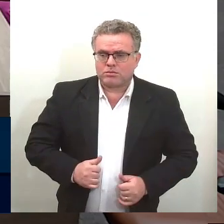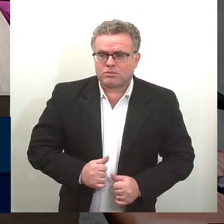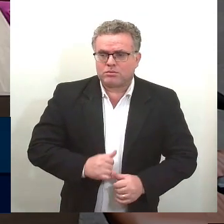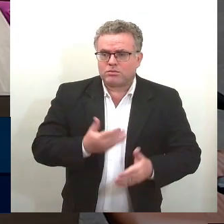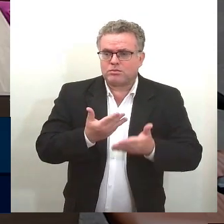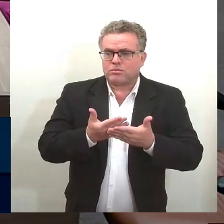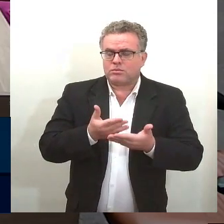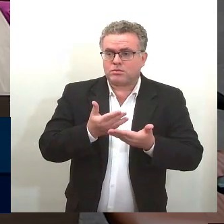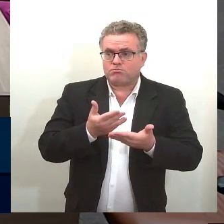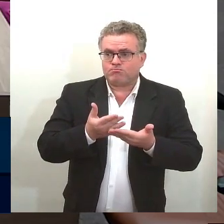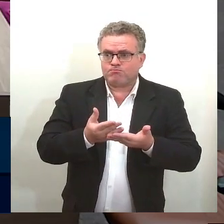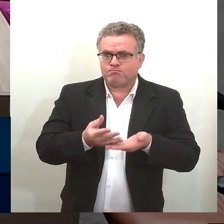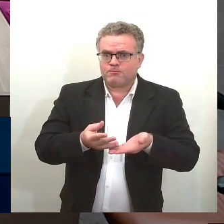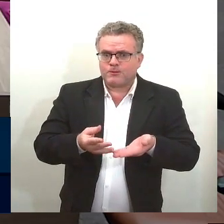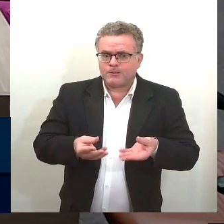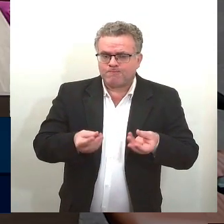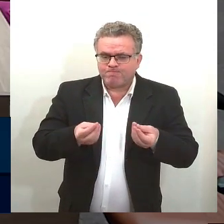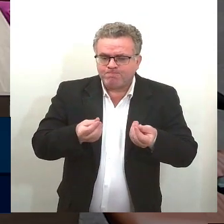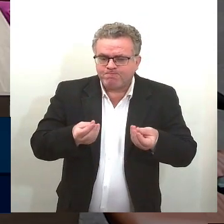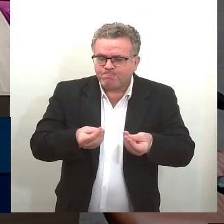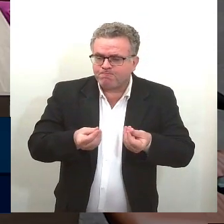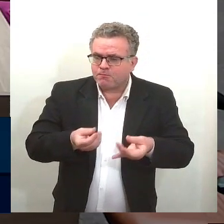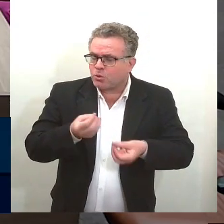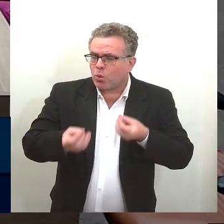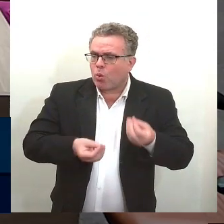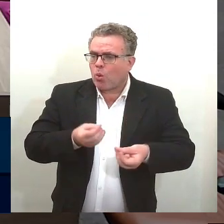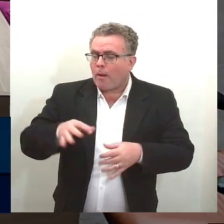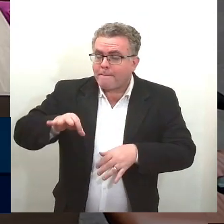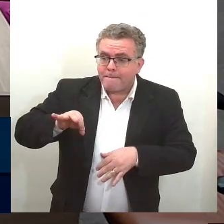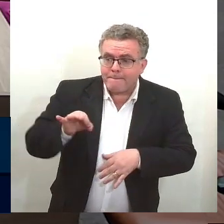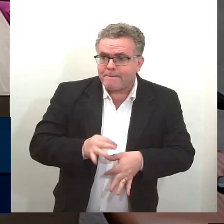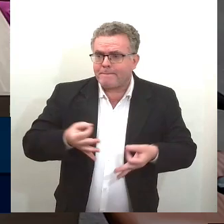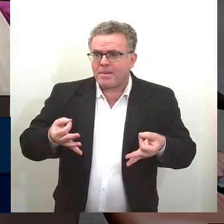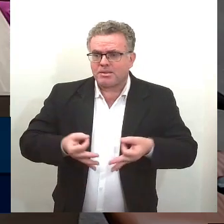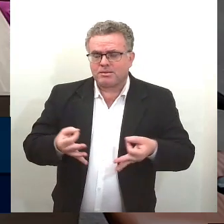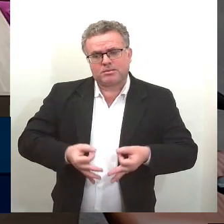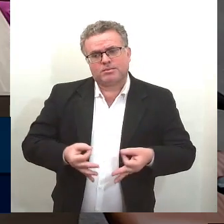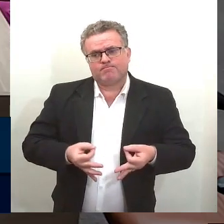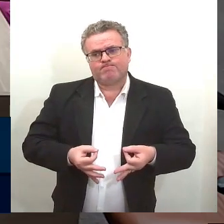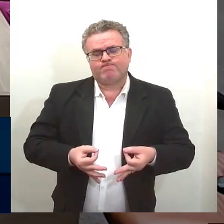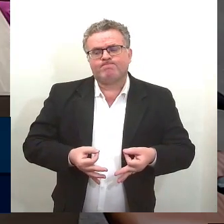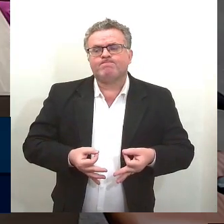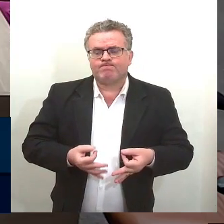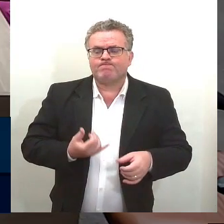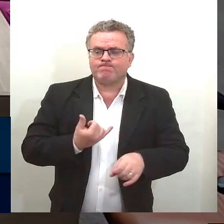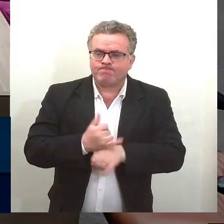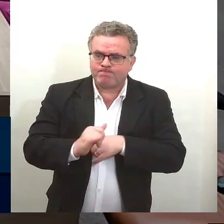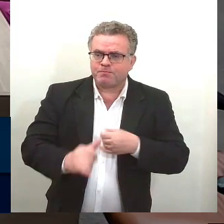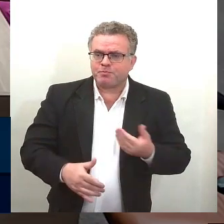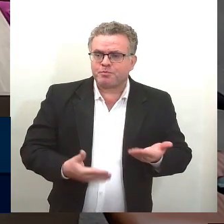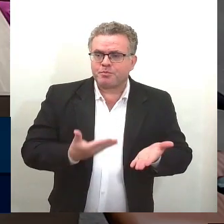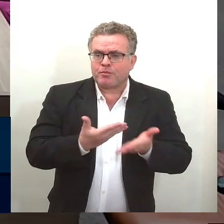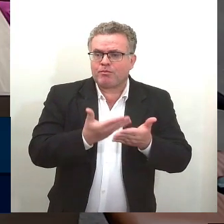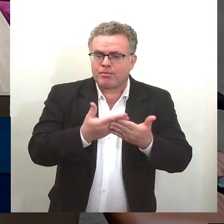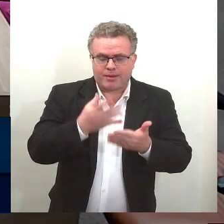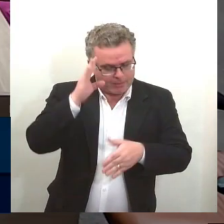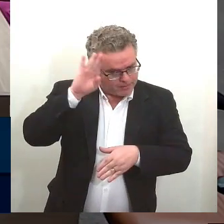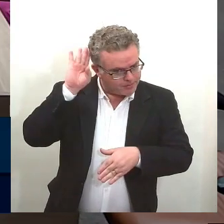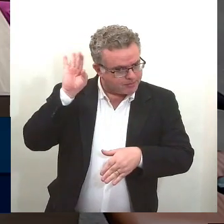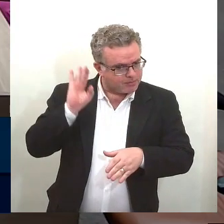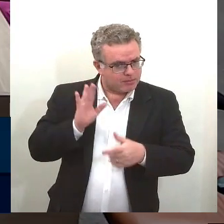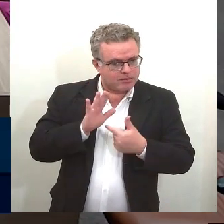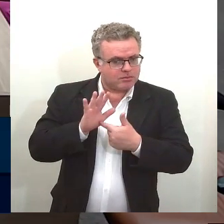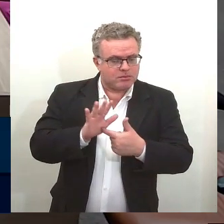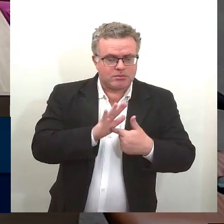é o percentual de sonegação. Existem estudos acadêmicos que fazem por proxy que seriam 50% de sonegação